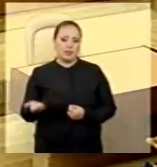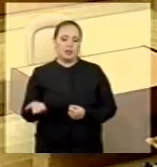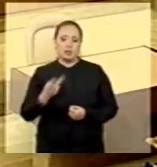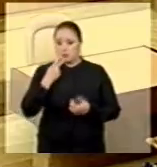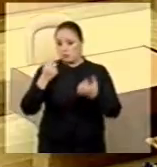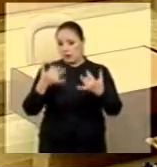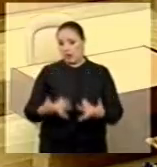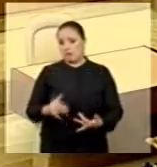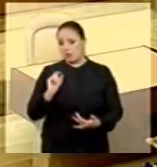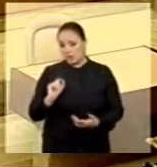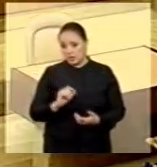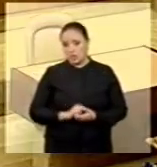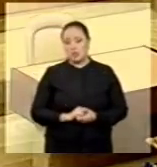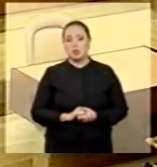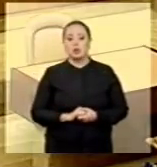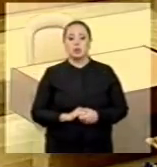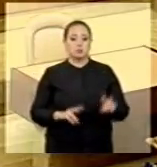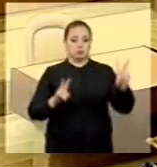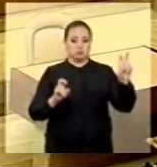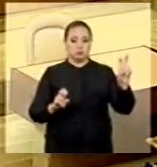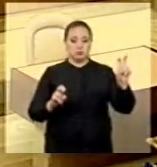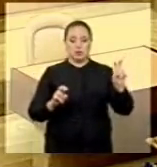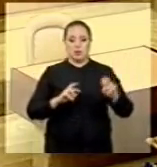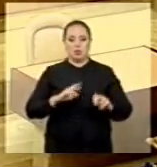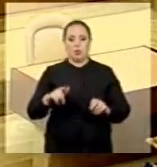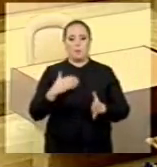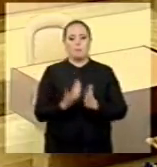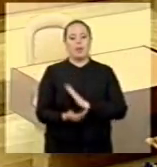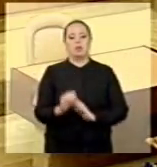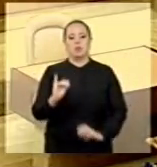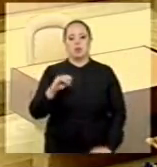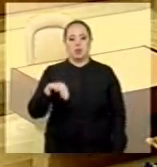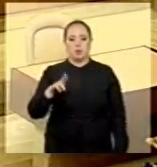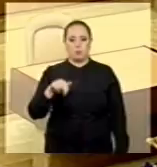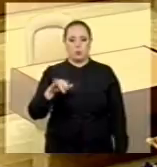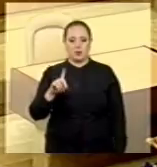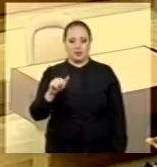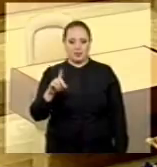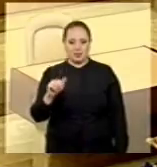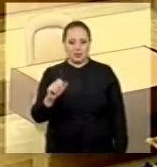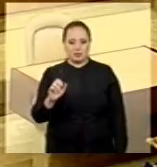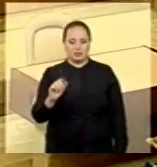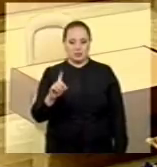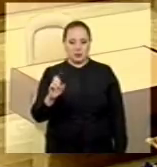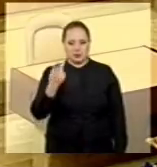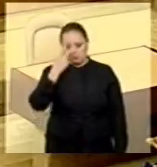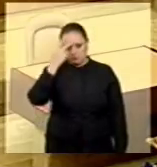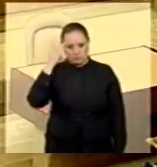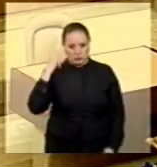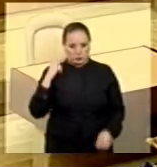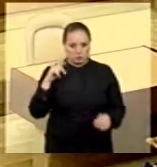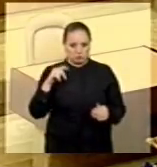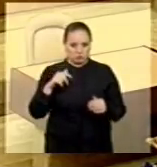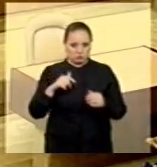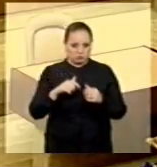dizia que, aspas, não perde a imunidade parlamentar o congressista nomeado ministro de Estado. Mas a